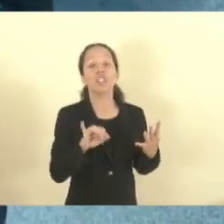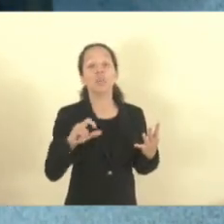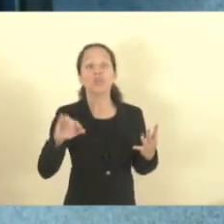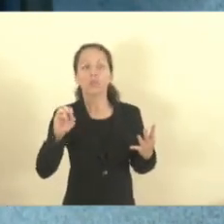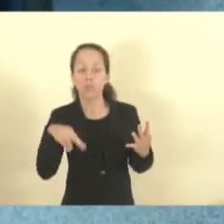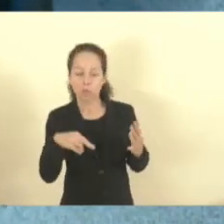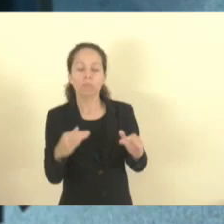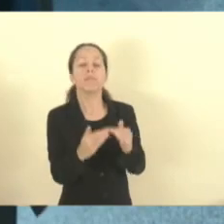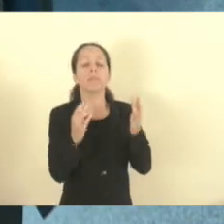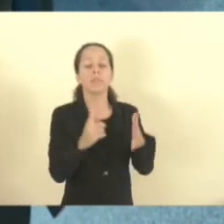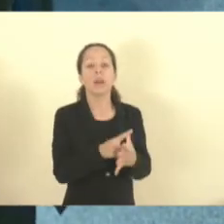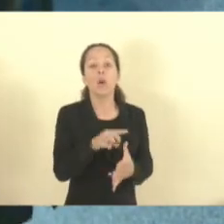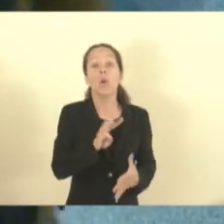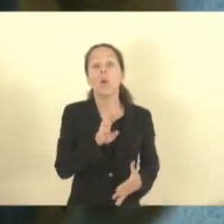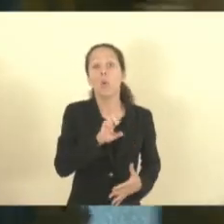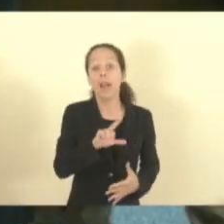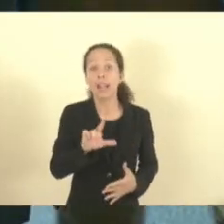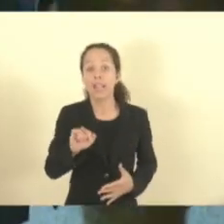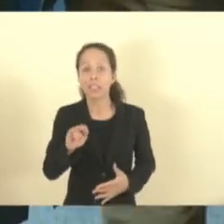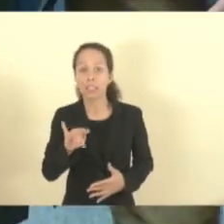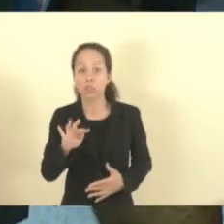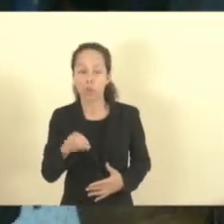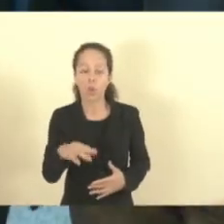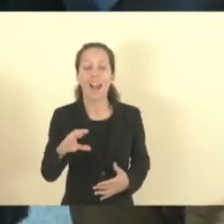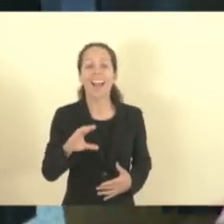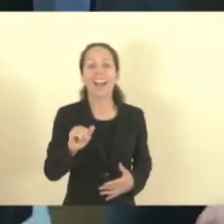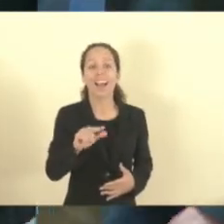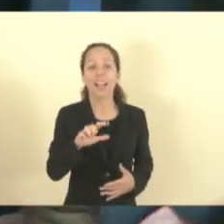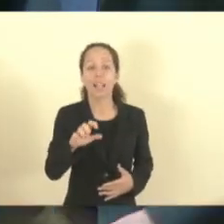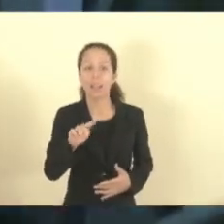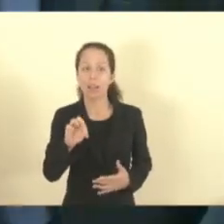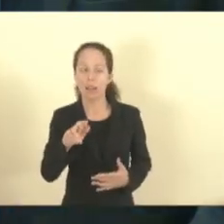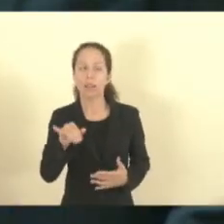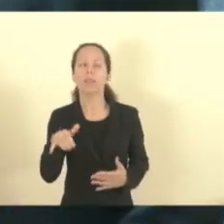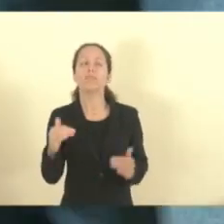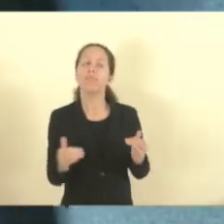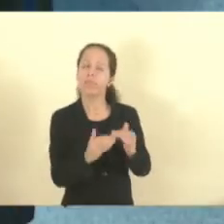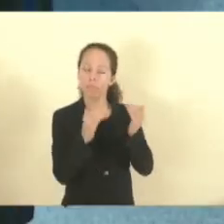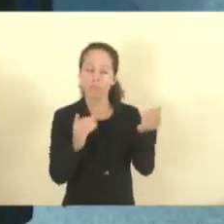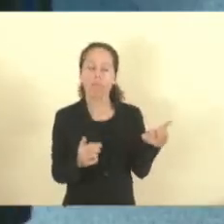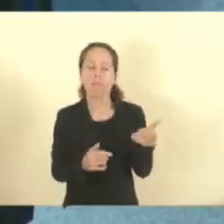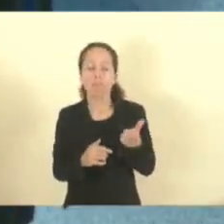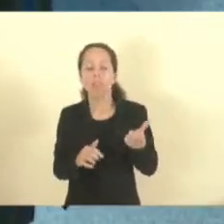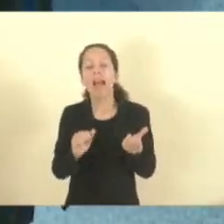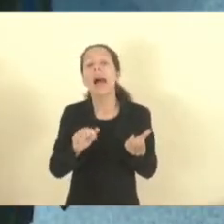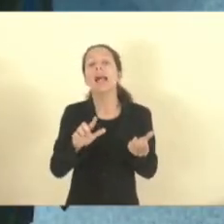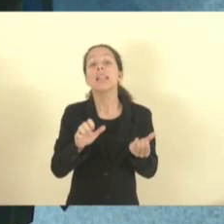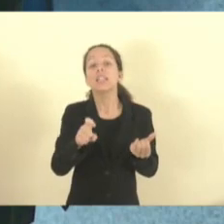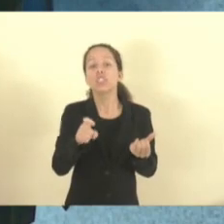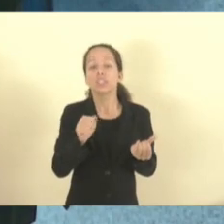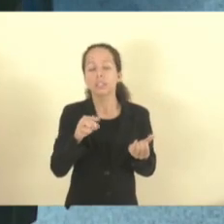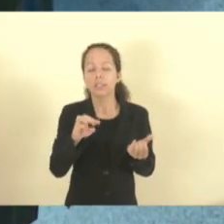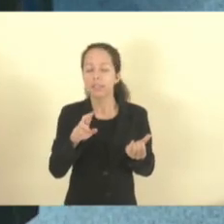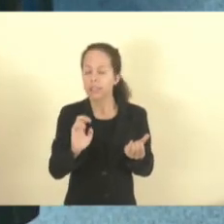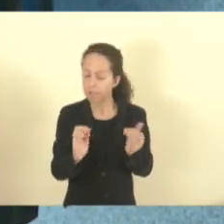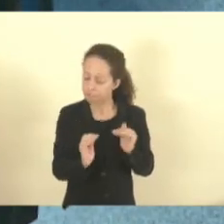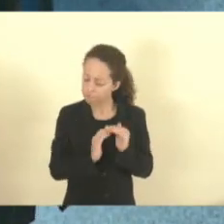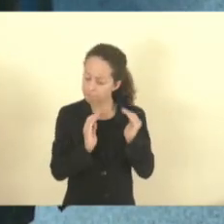Calegari. Deputado Wellington. Com o relator, deputado Alexandre Chambinho. Com o